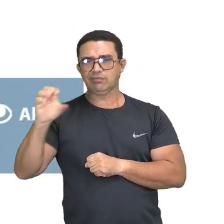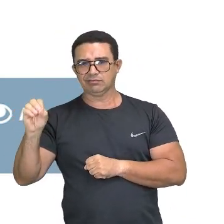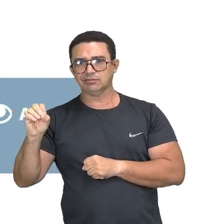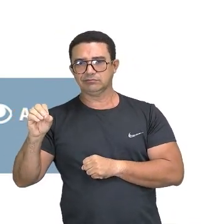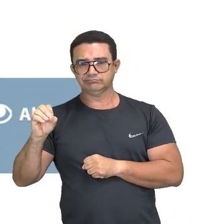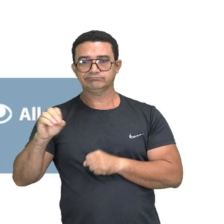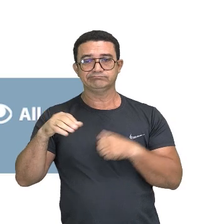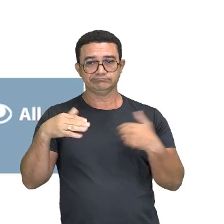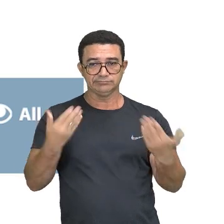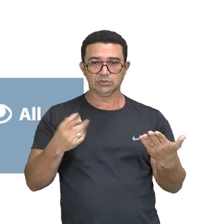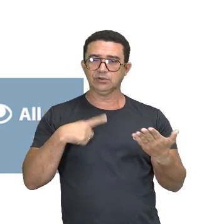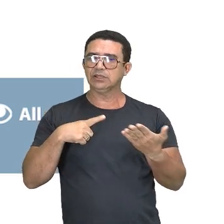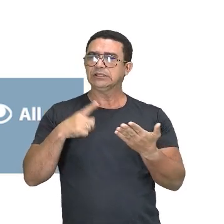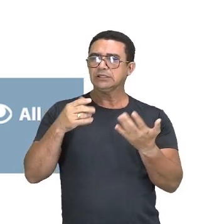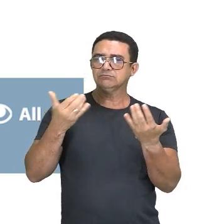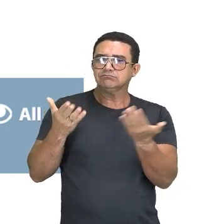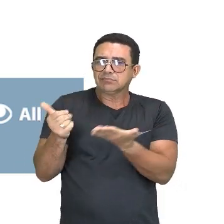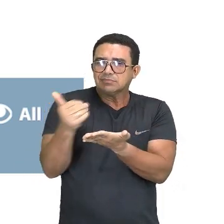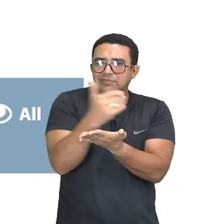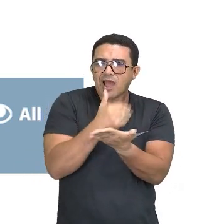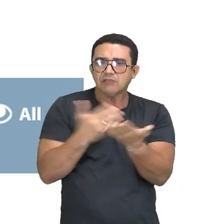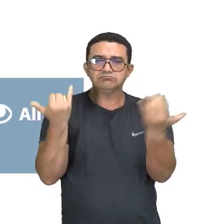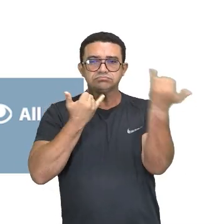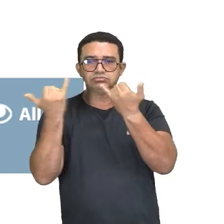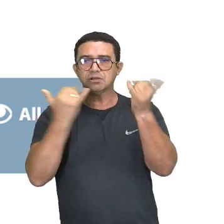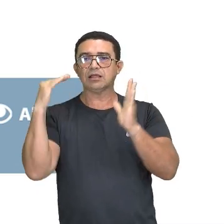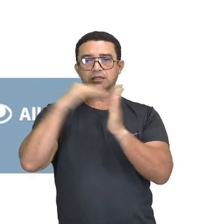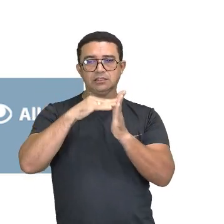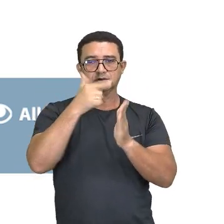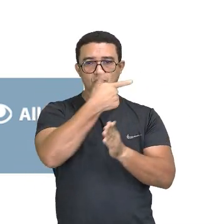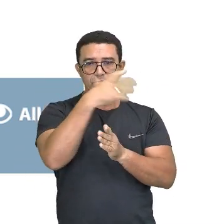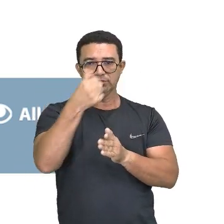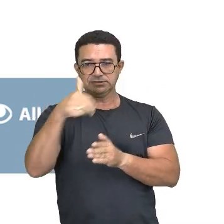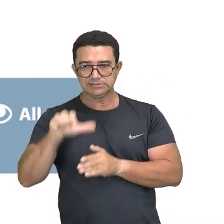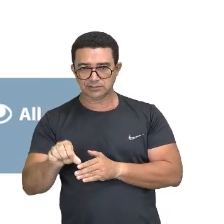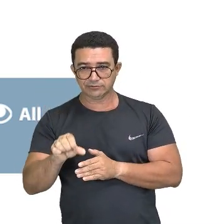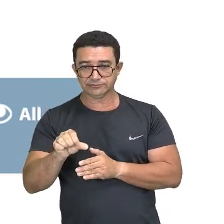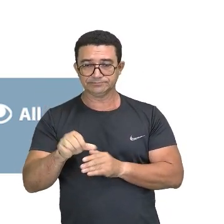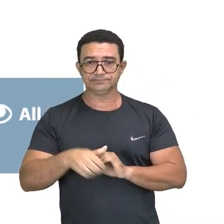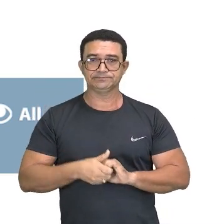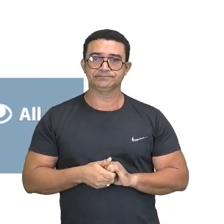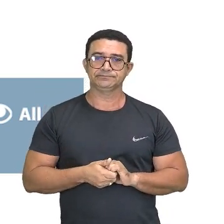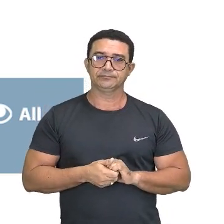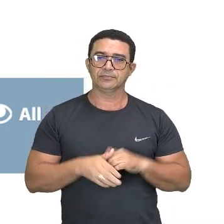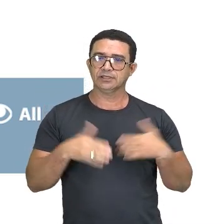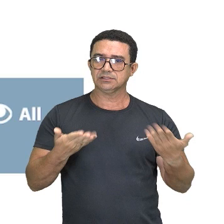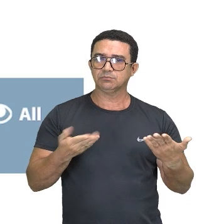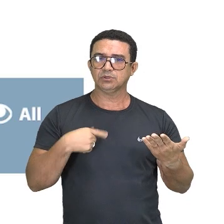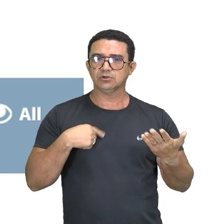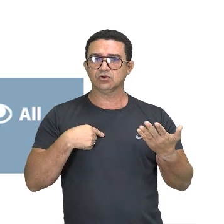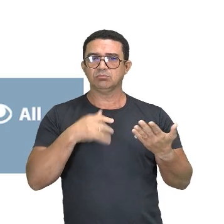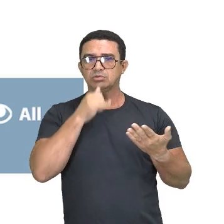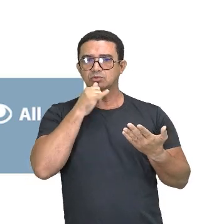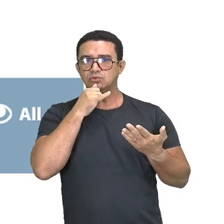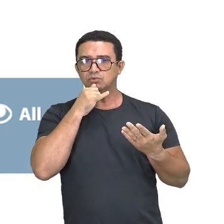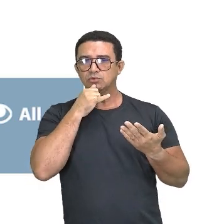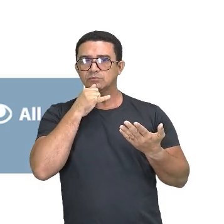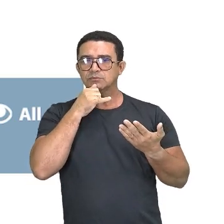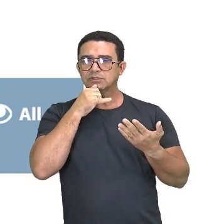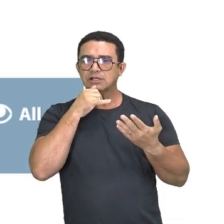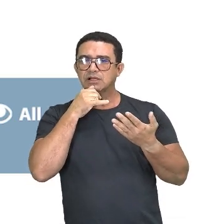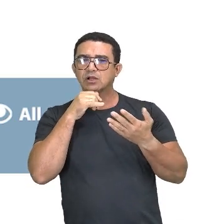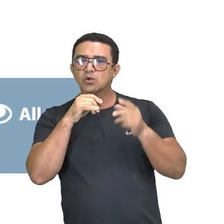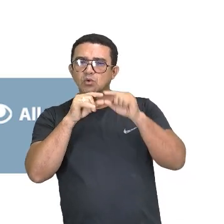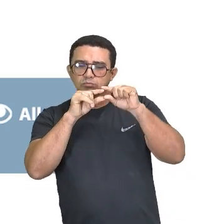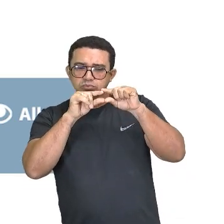simulação traz dados até 2015, 2019. E você vai ver que quando a faixa ali está tendendo para o azul,